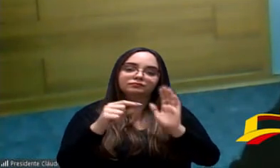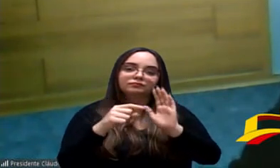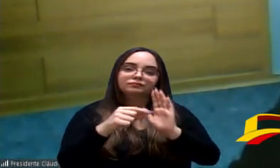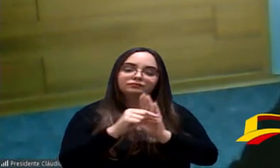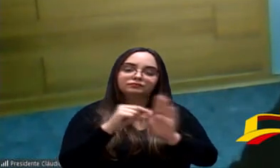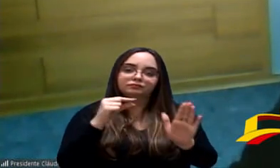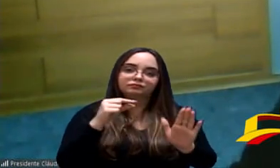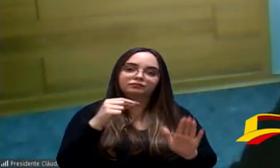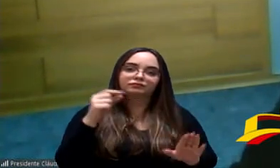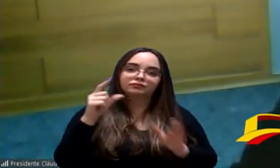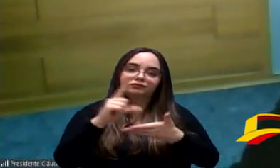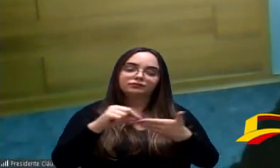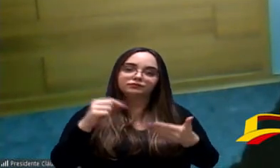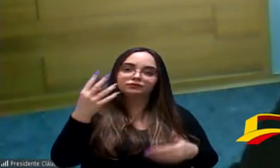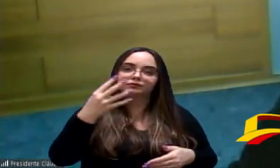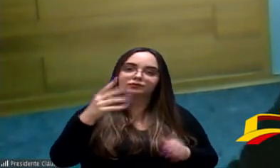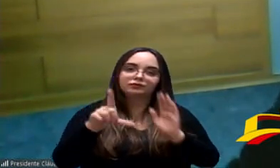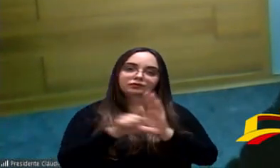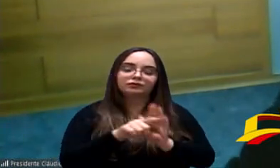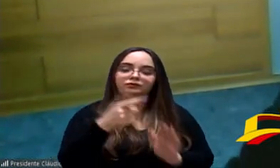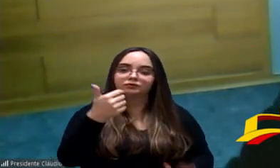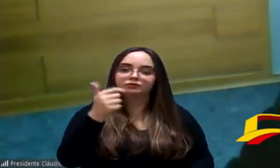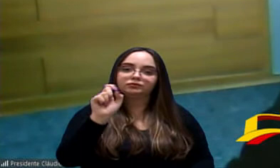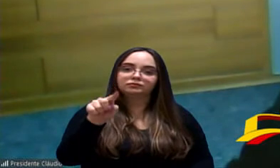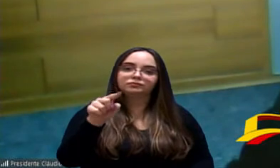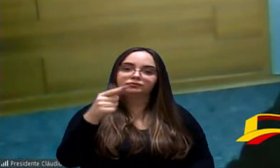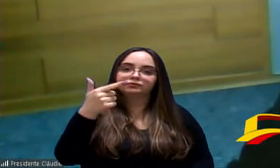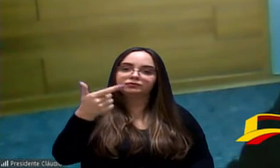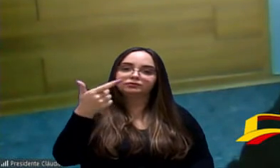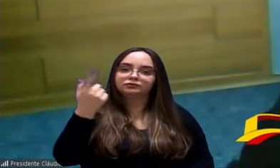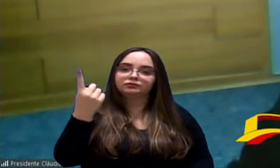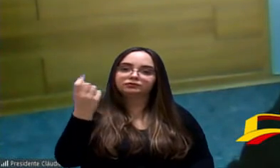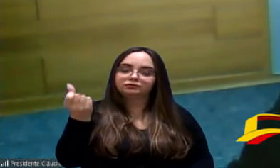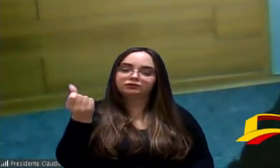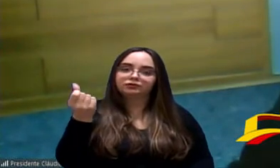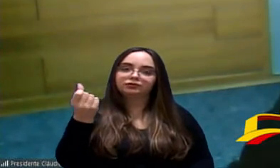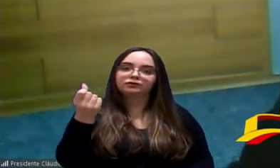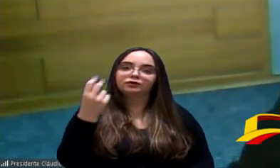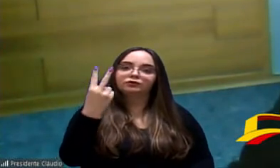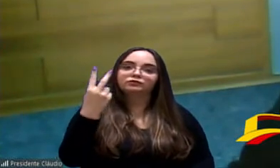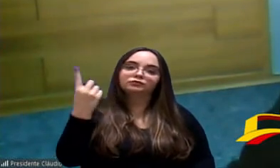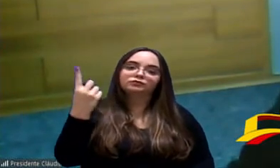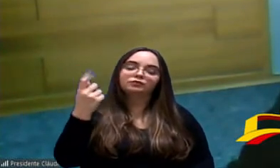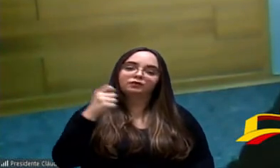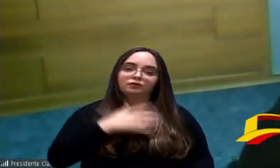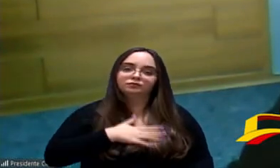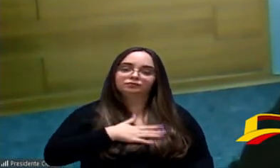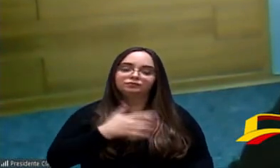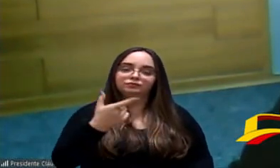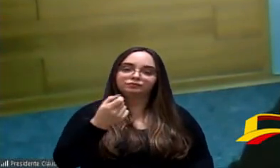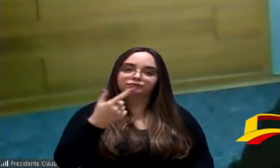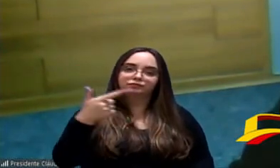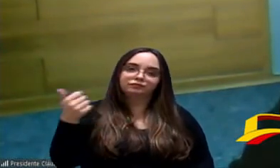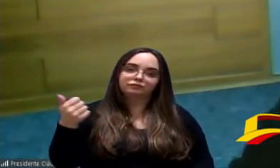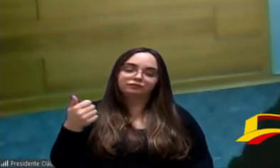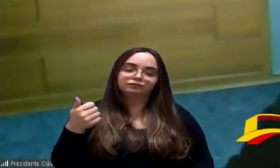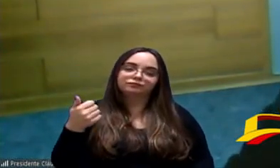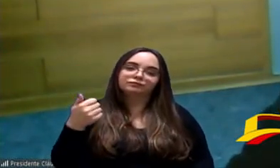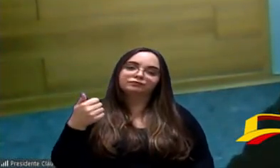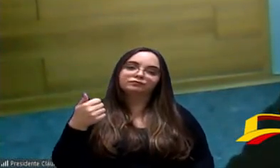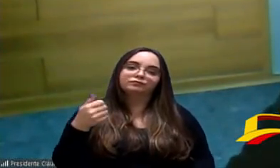lei 12.216 de 21 de agosto de 2020, que institui o Conselho Municipal do